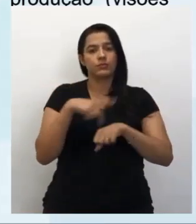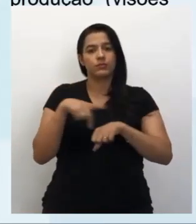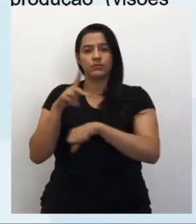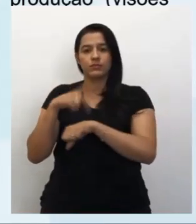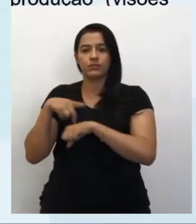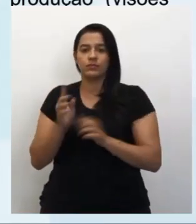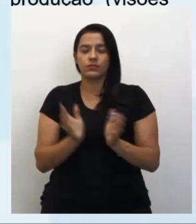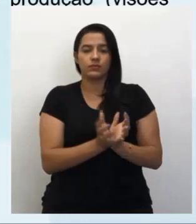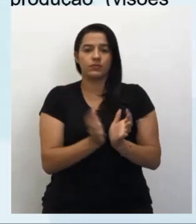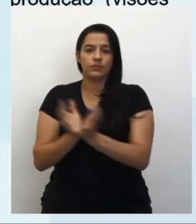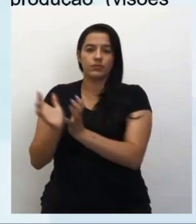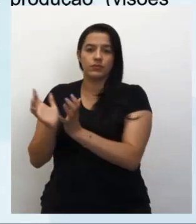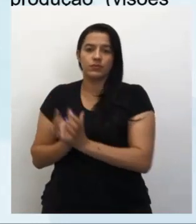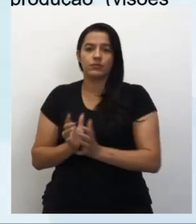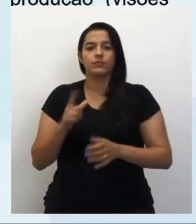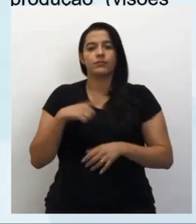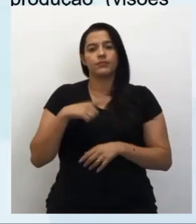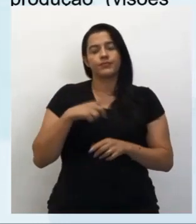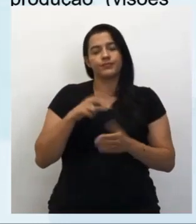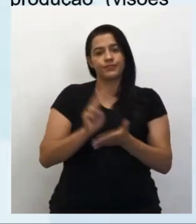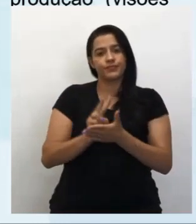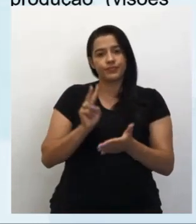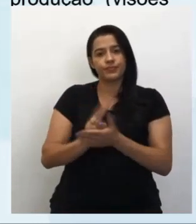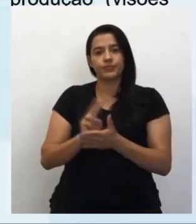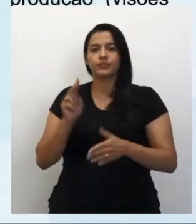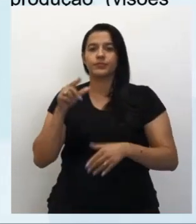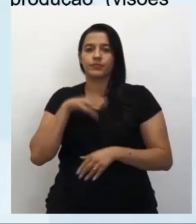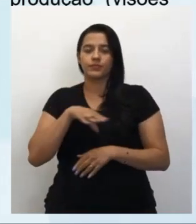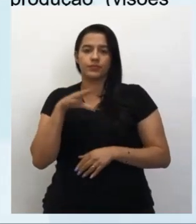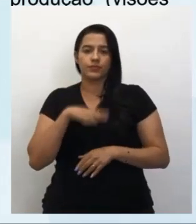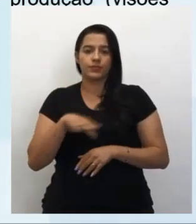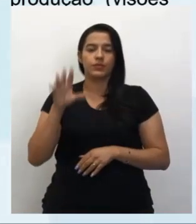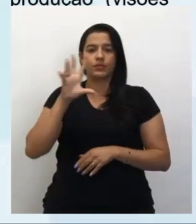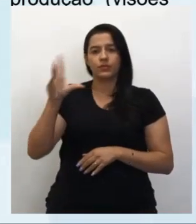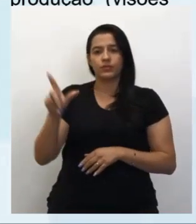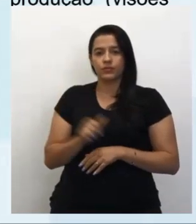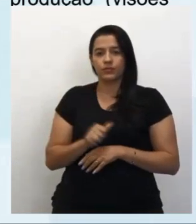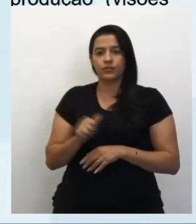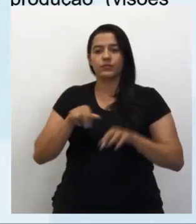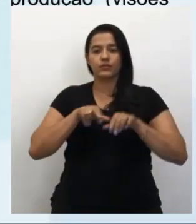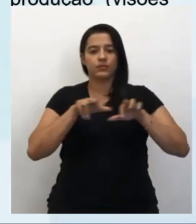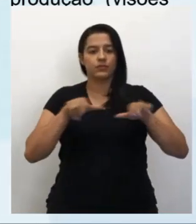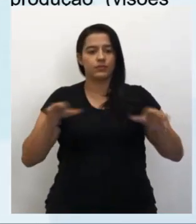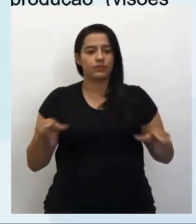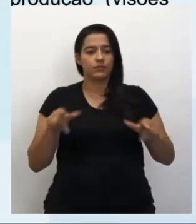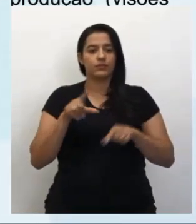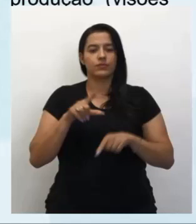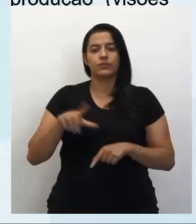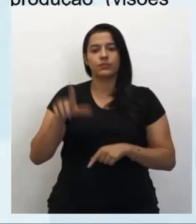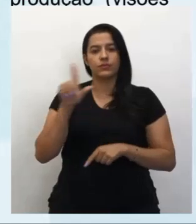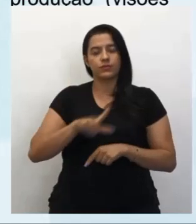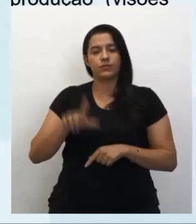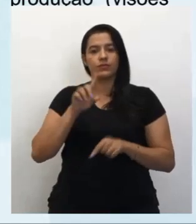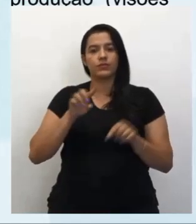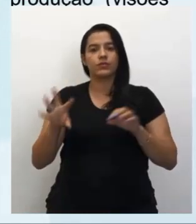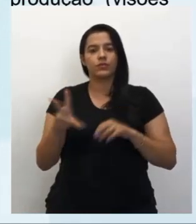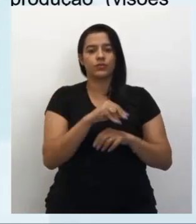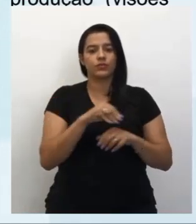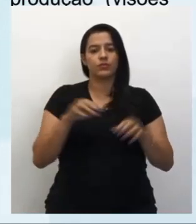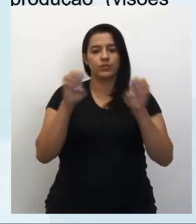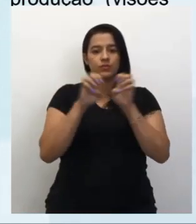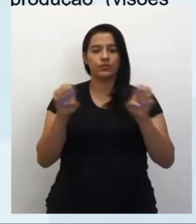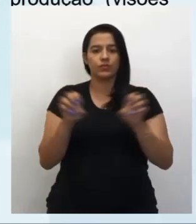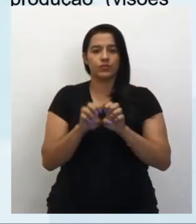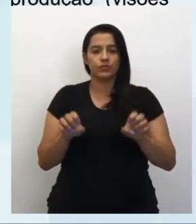a portuguesa, a indígena, a africana e a latino-americana, com base em ferramentas da crítica literária, estrutura da composição,